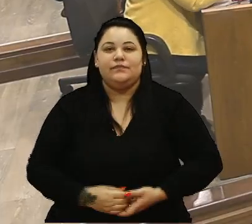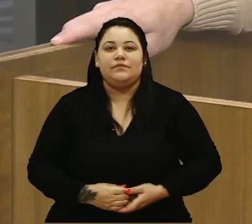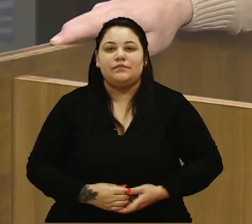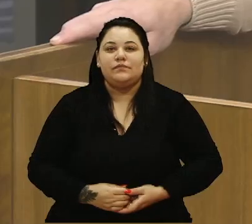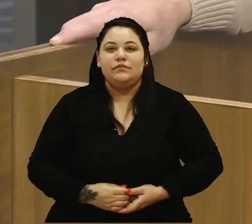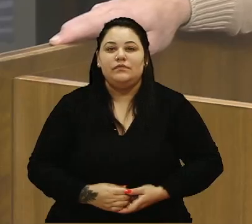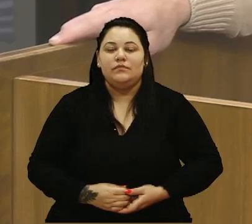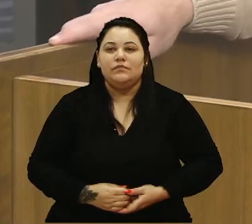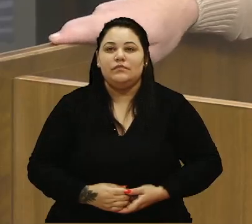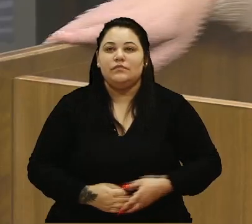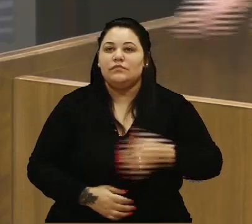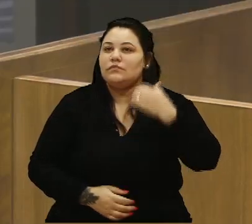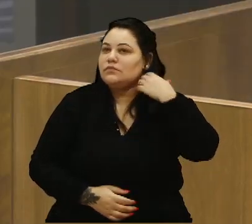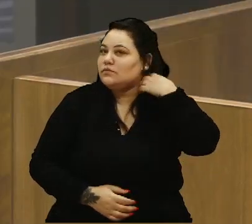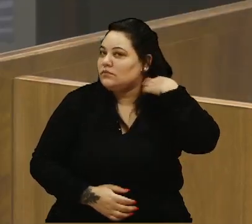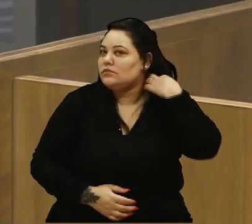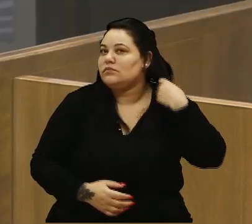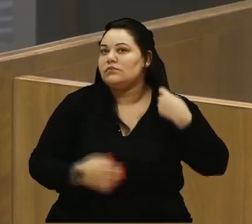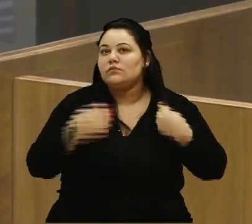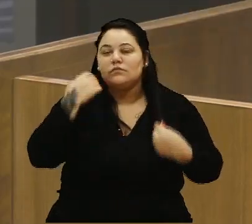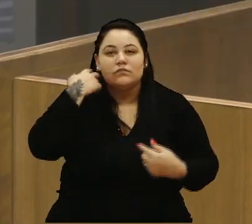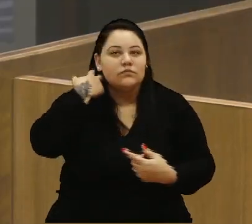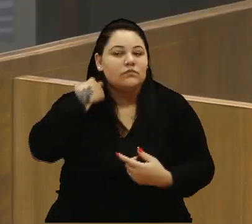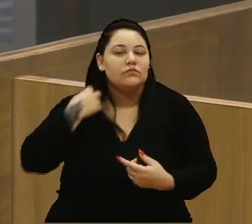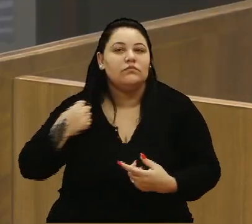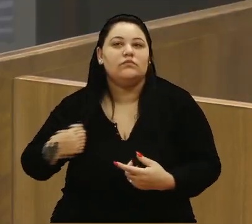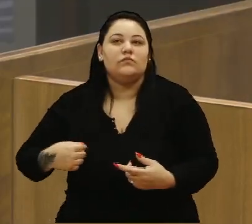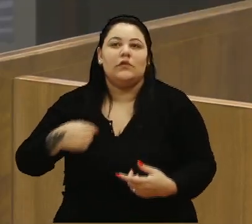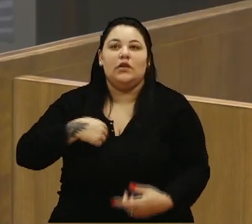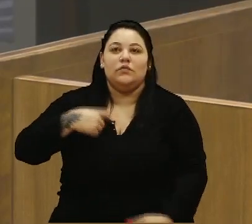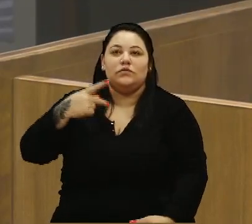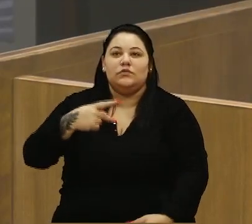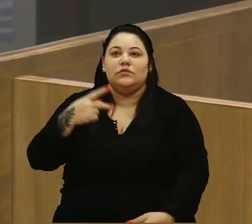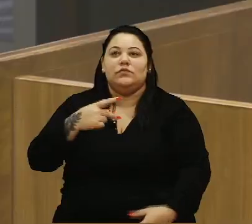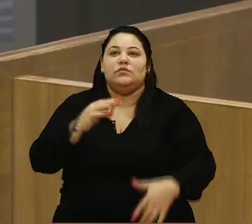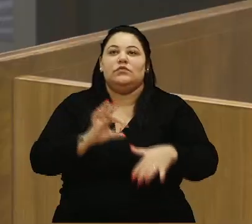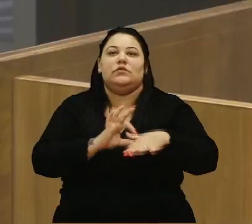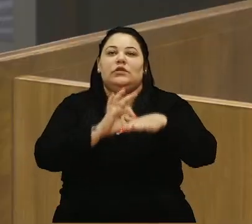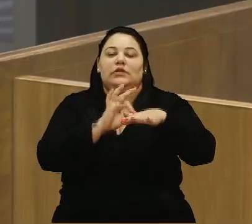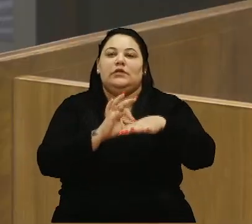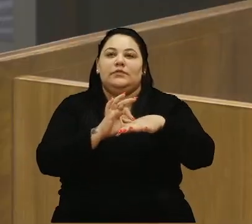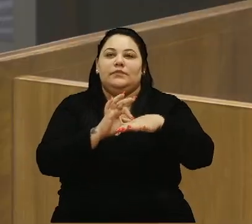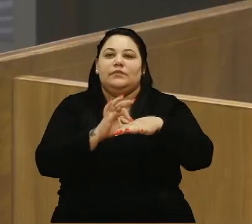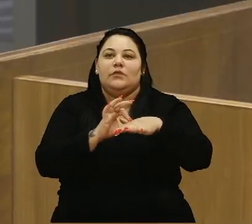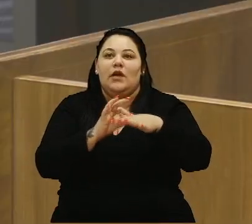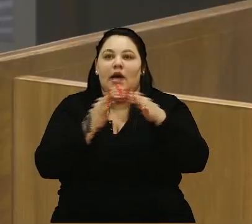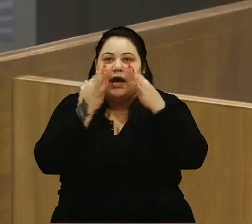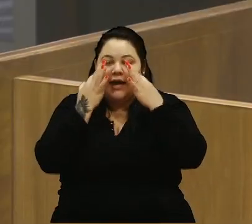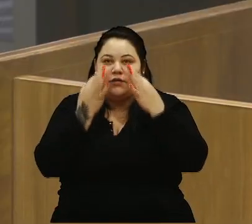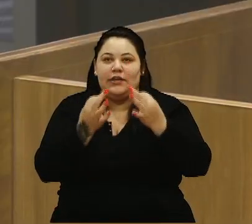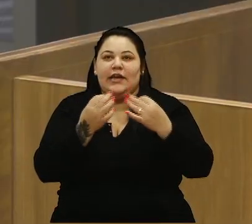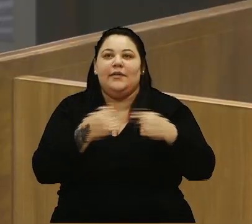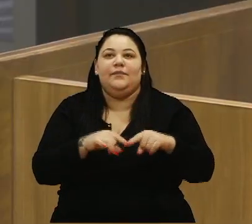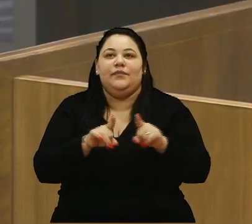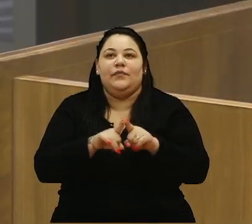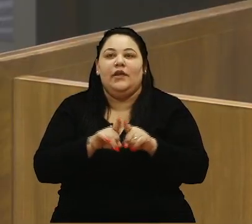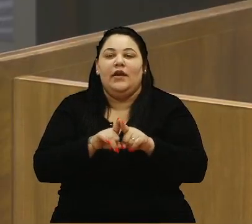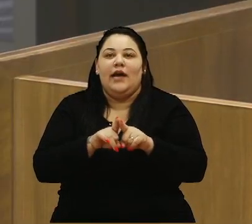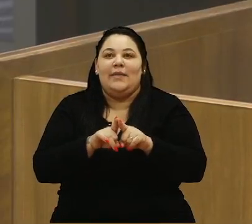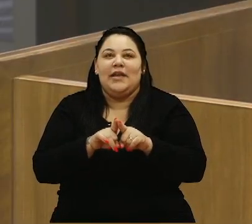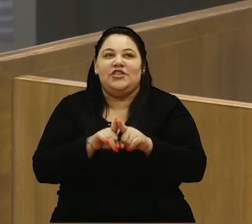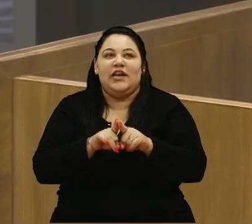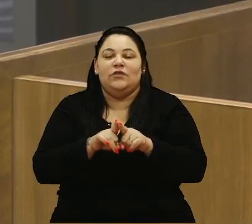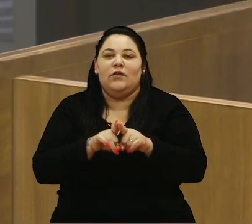Rose. Pode deixar assim, eu como vice-líder e meu líder está aqui, né, atento, a gente vai levar essa questão do governo, essa ideia de pelo